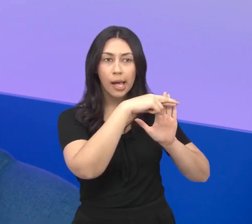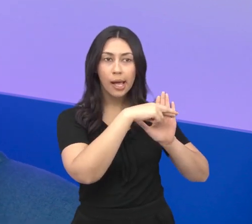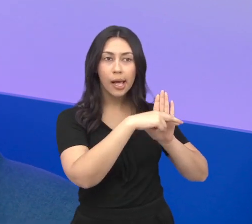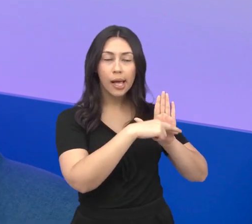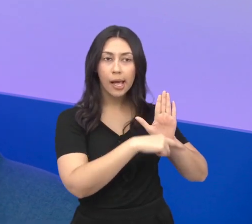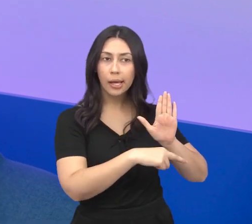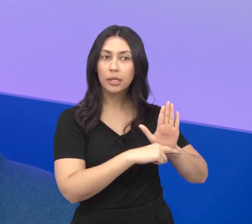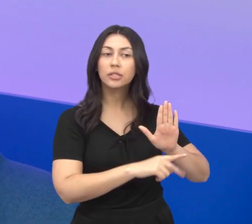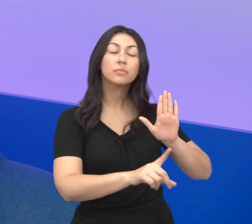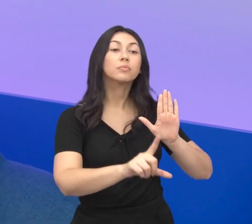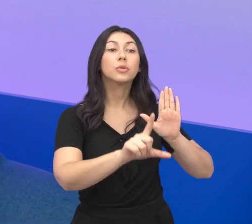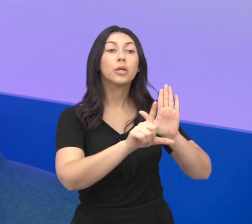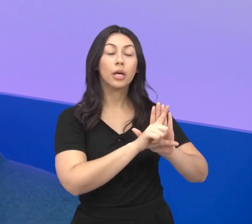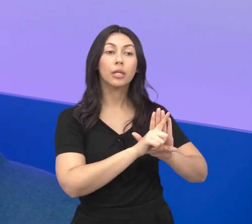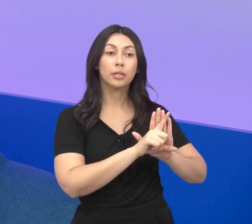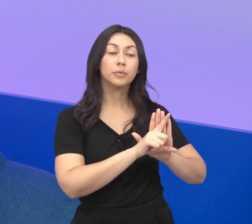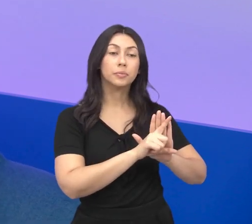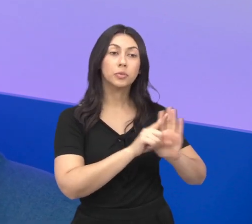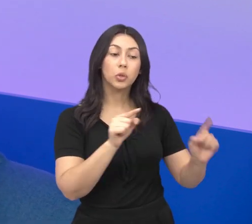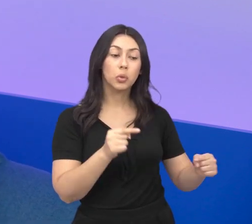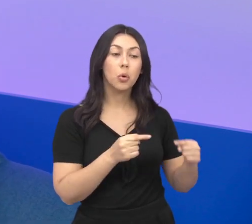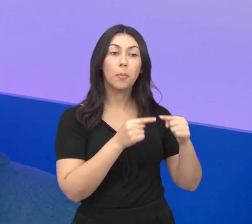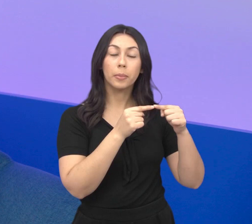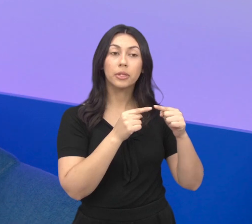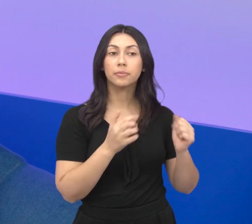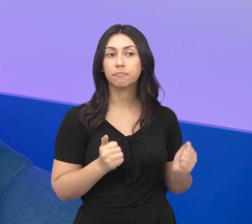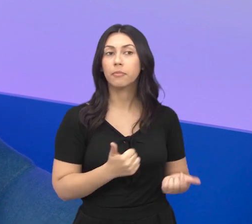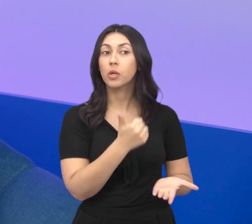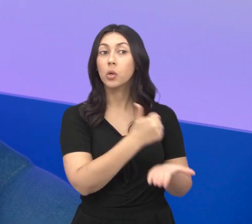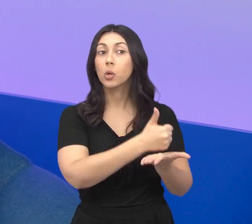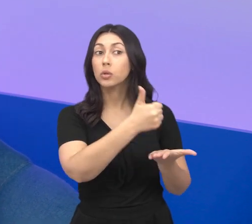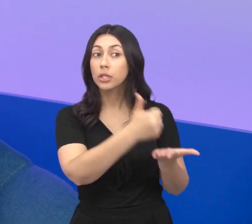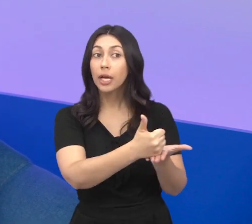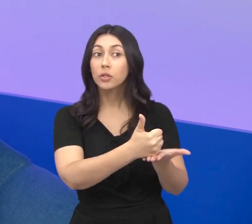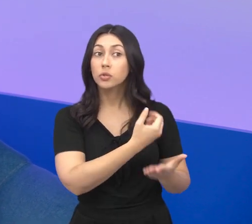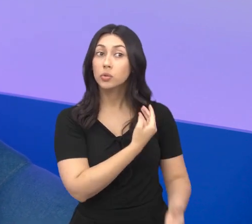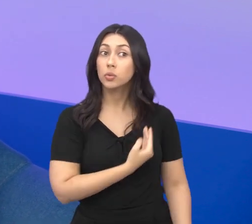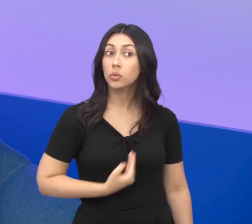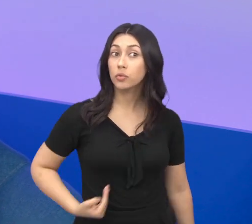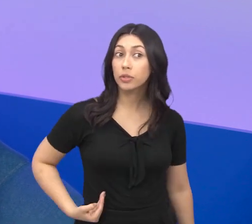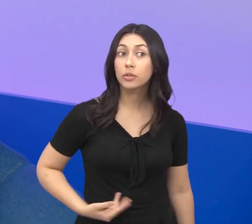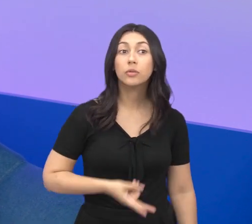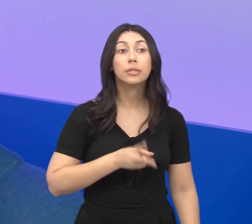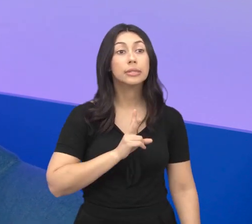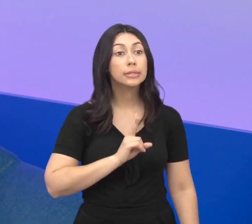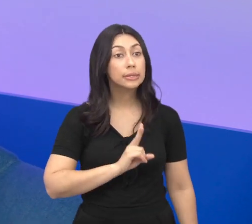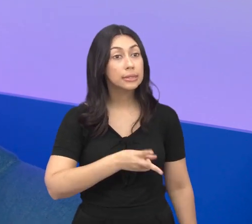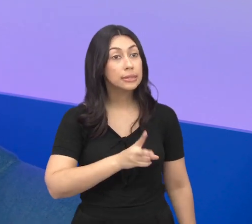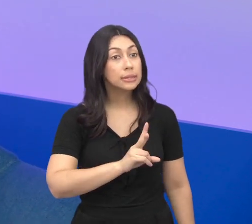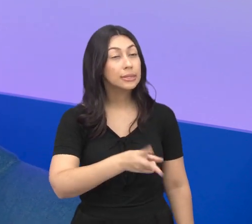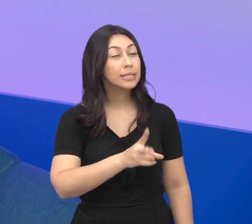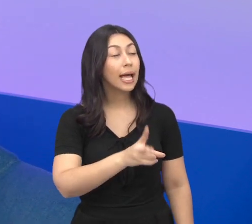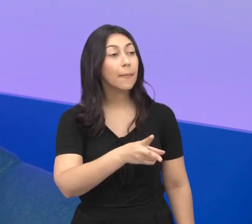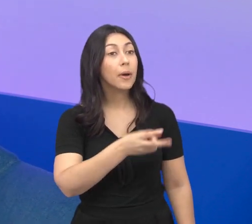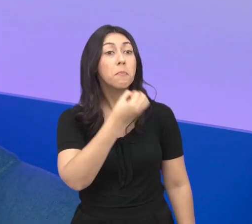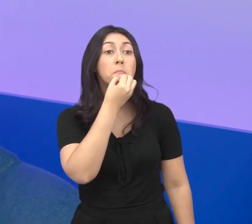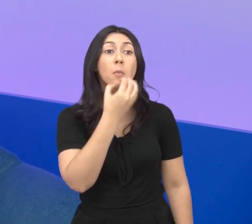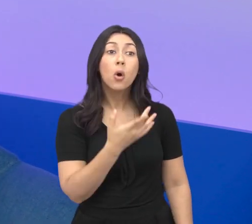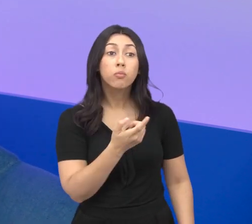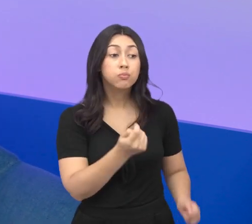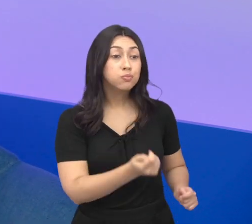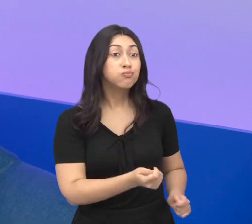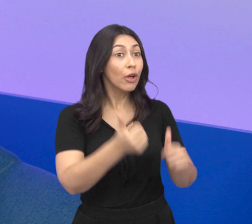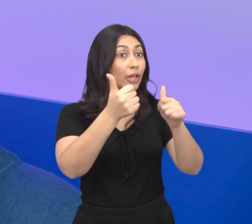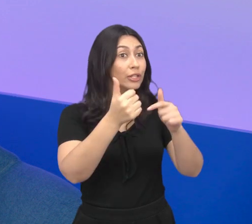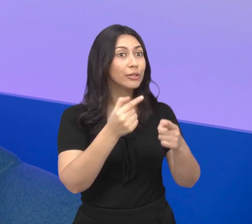em relação à legislação de âmbito nacional. Contratos com a administração pública são sempre contratos muito vantajosos, porque a gente está